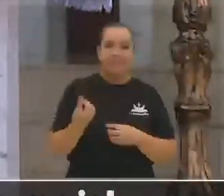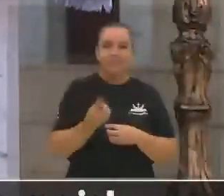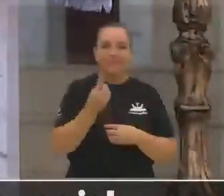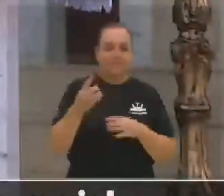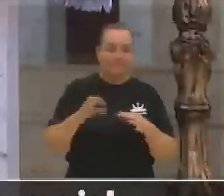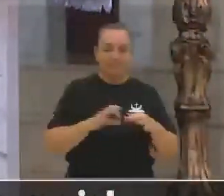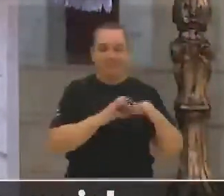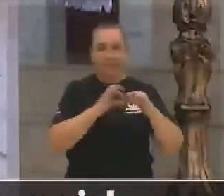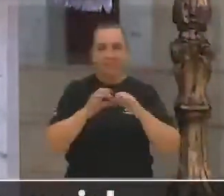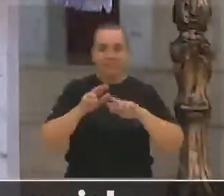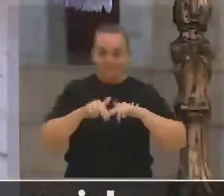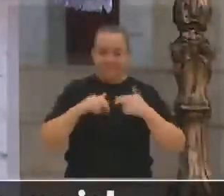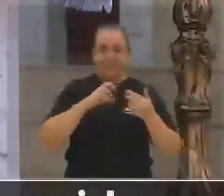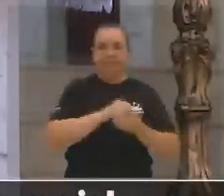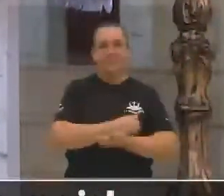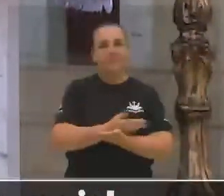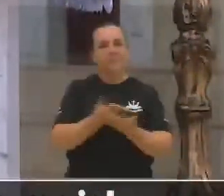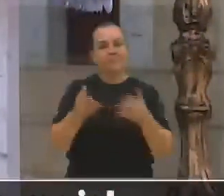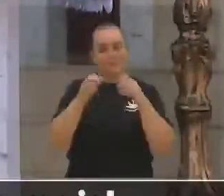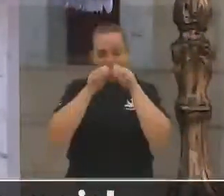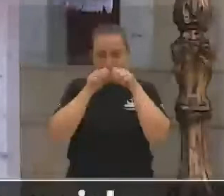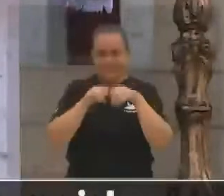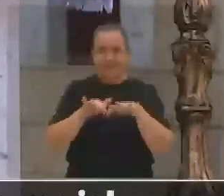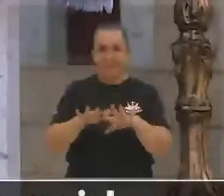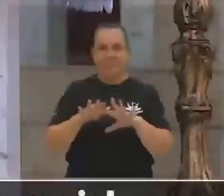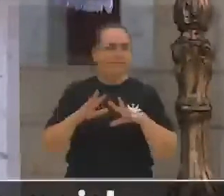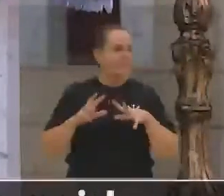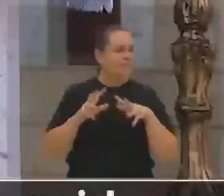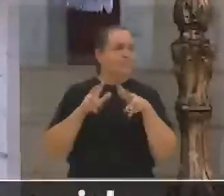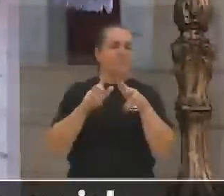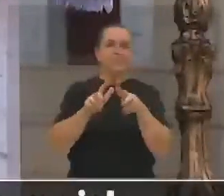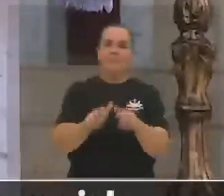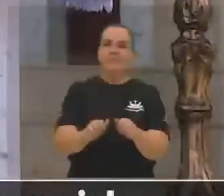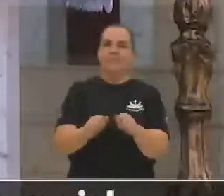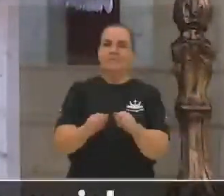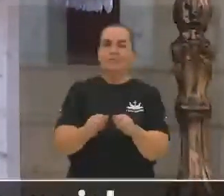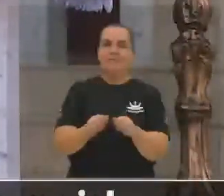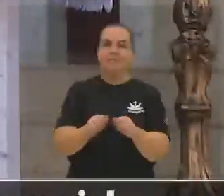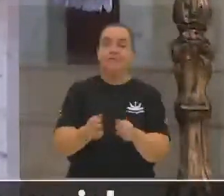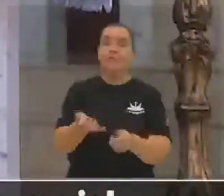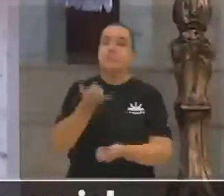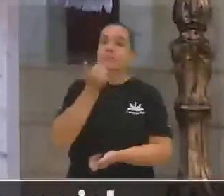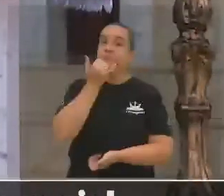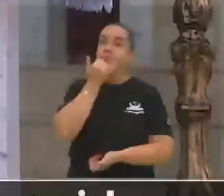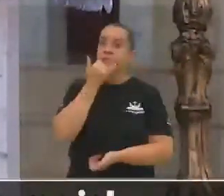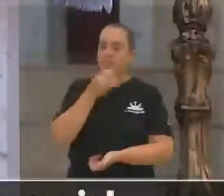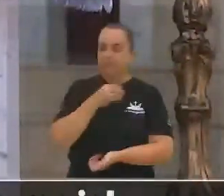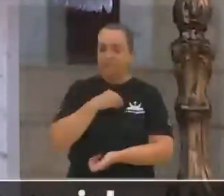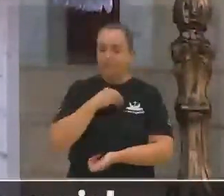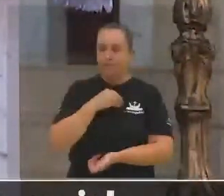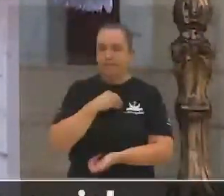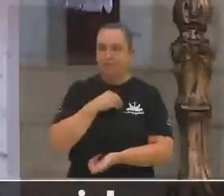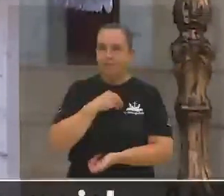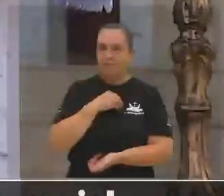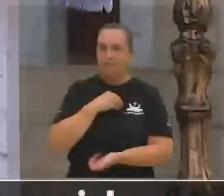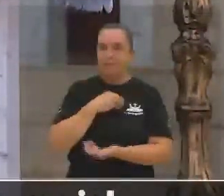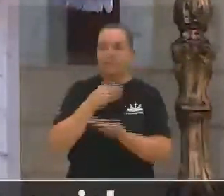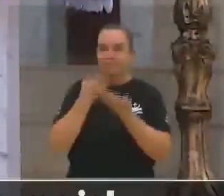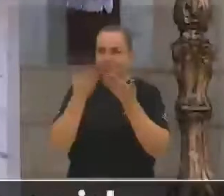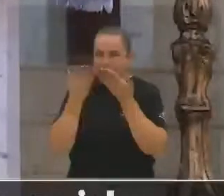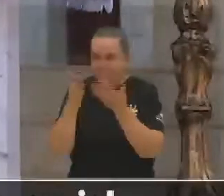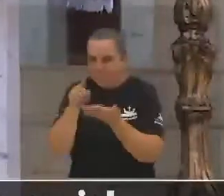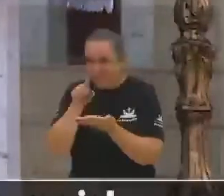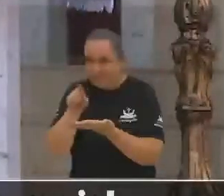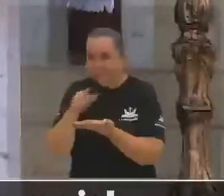e eterna aliança, que será derramado por vós e por todos, para a remissão